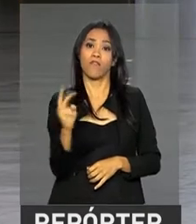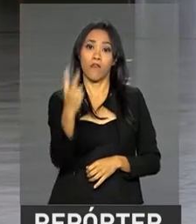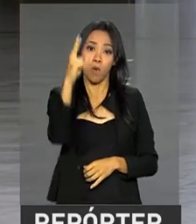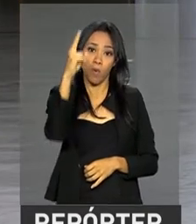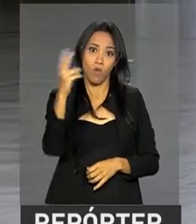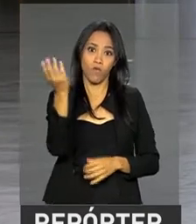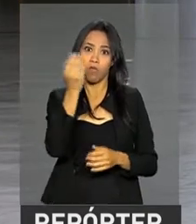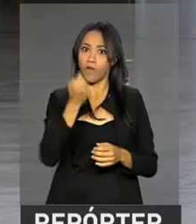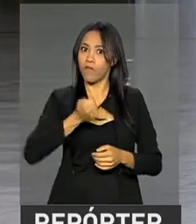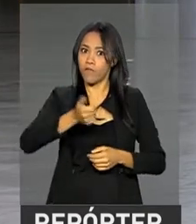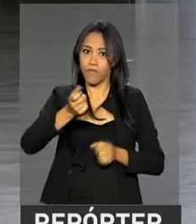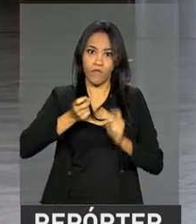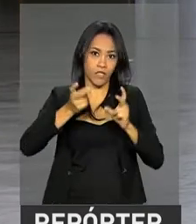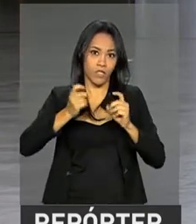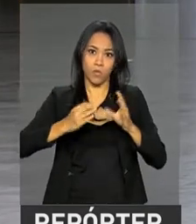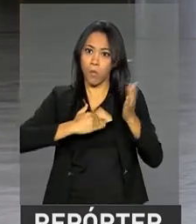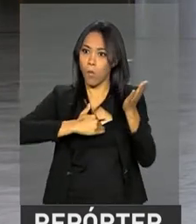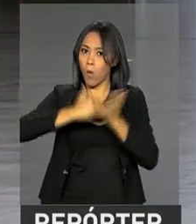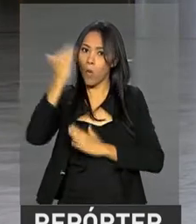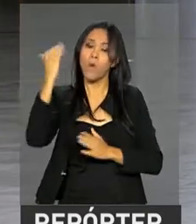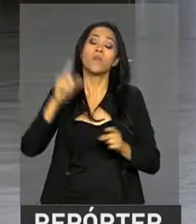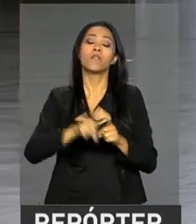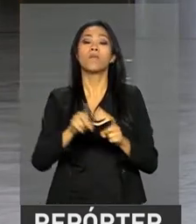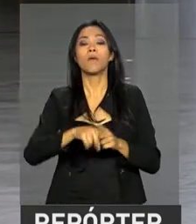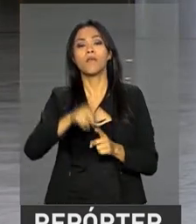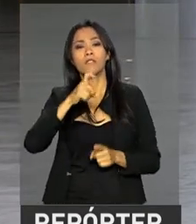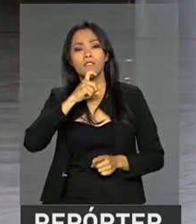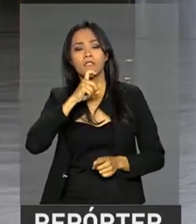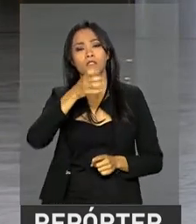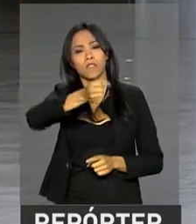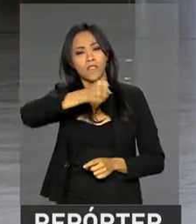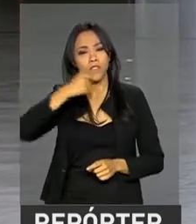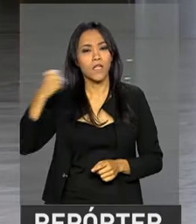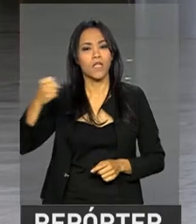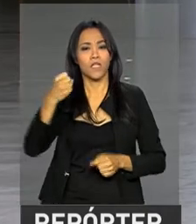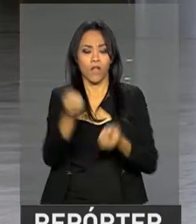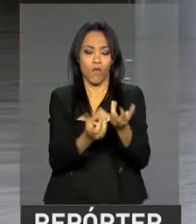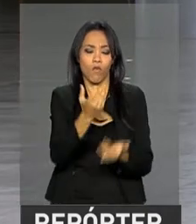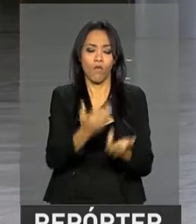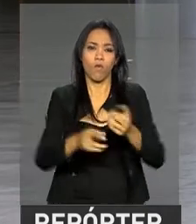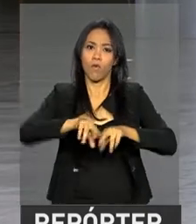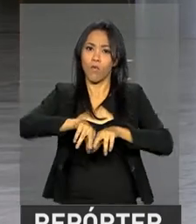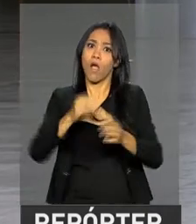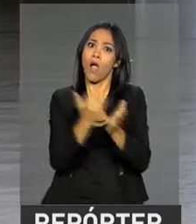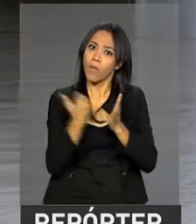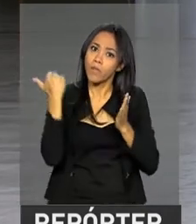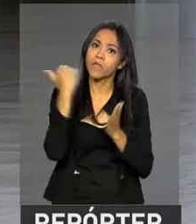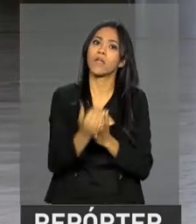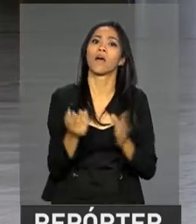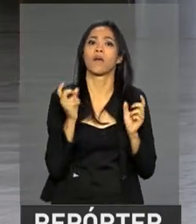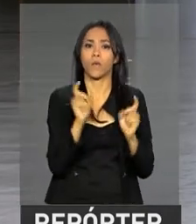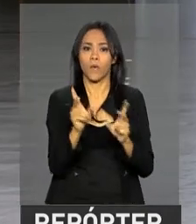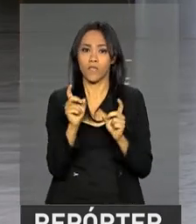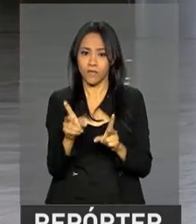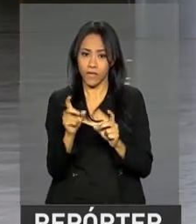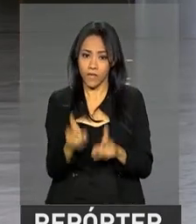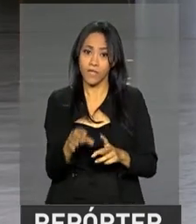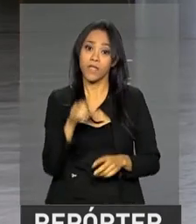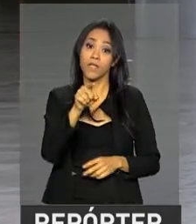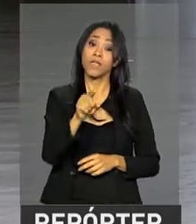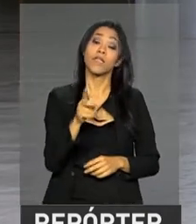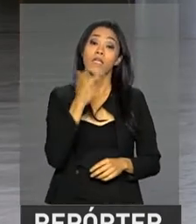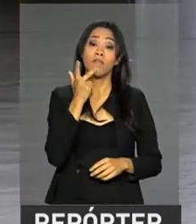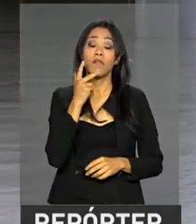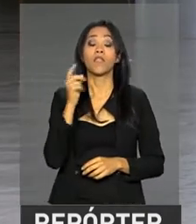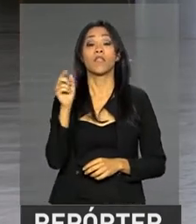que as vendas de eletrodomésticos no país cresceram mais de 8%. O presidente conclui essa fala